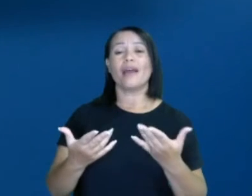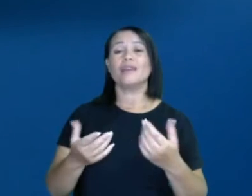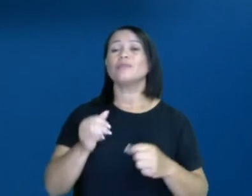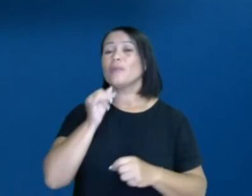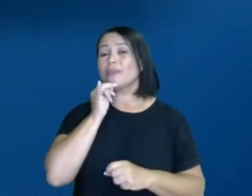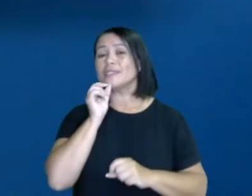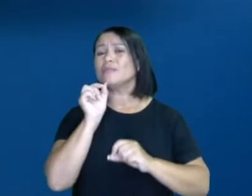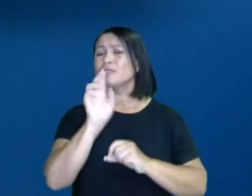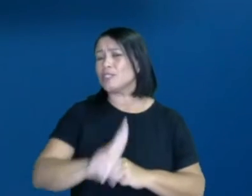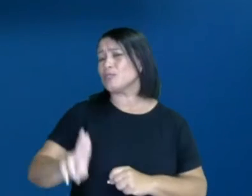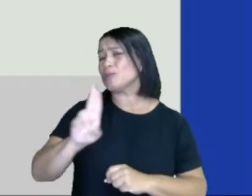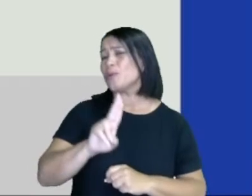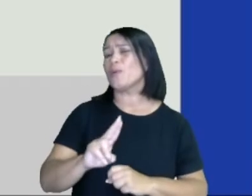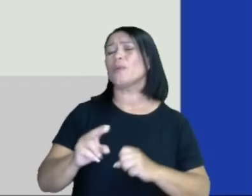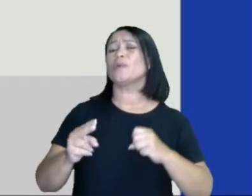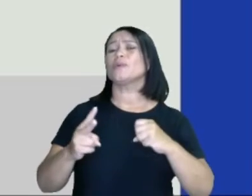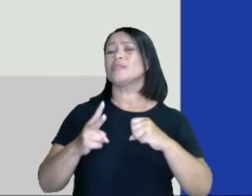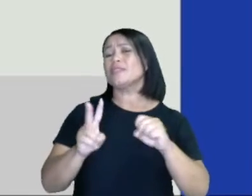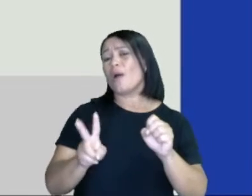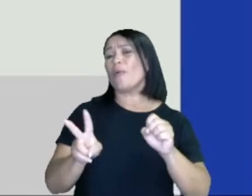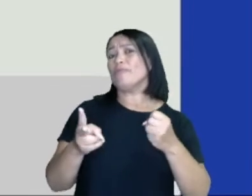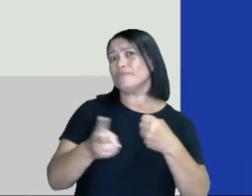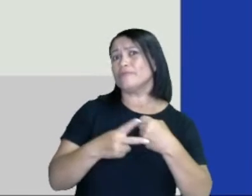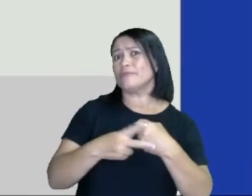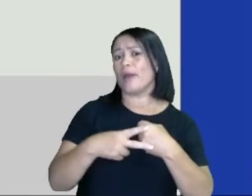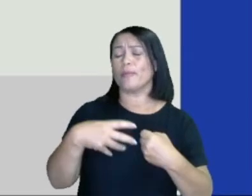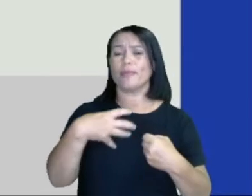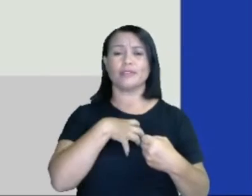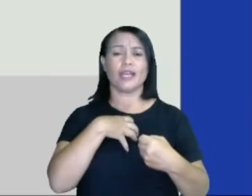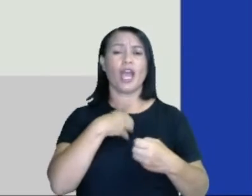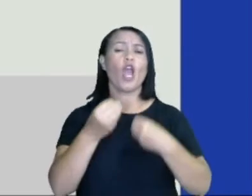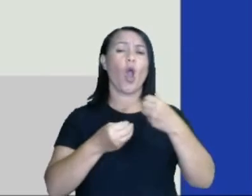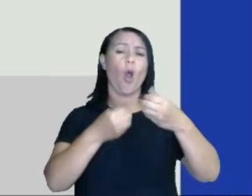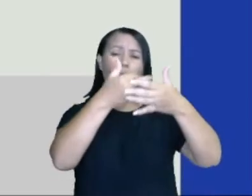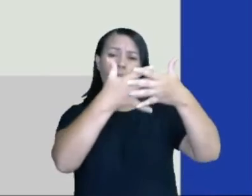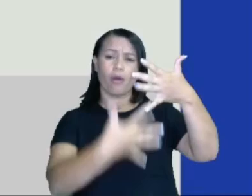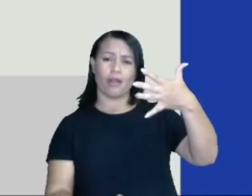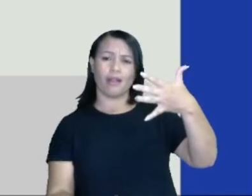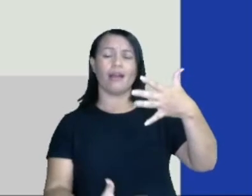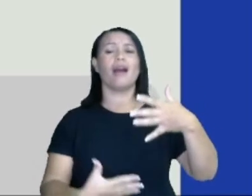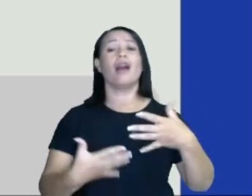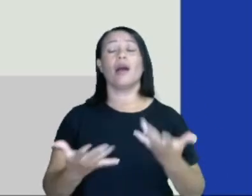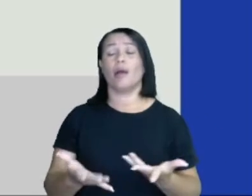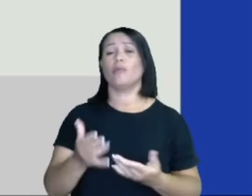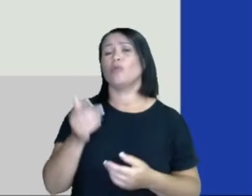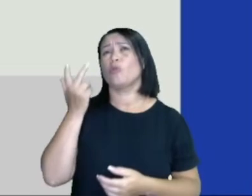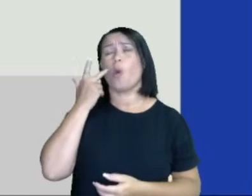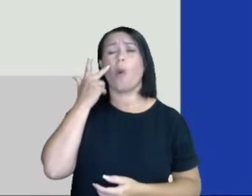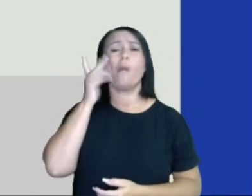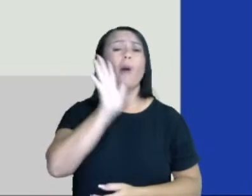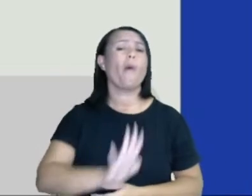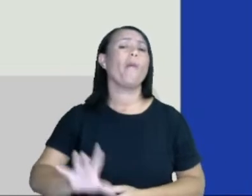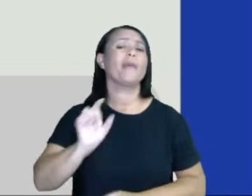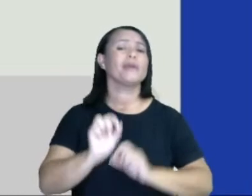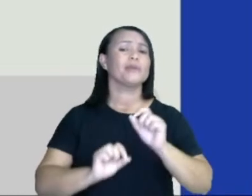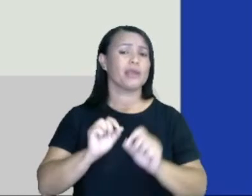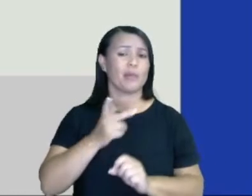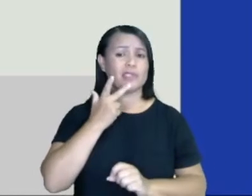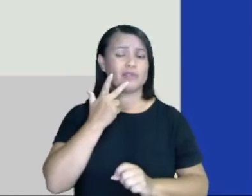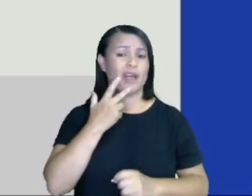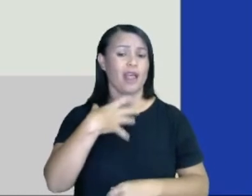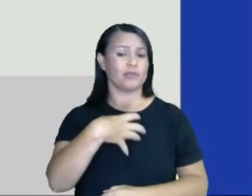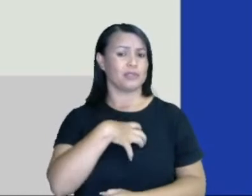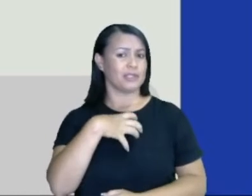usa para falar de sentimentos e como é que a gente conjuga esses verbos. Geralmente, para falar